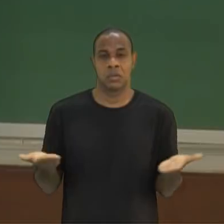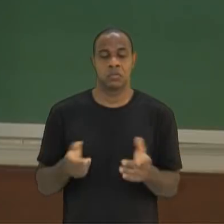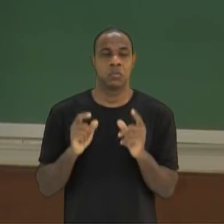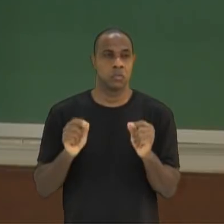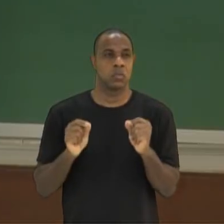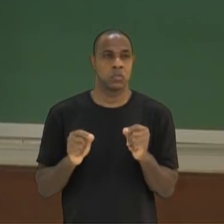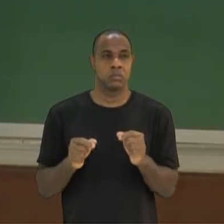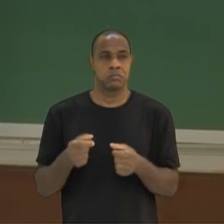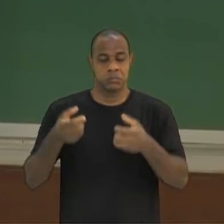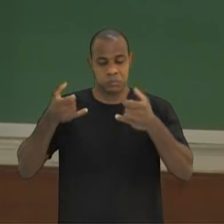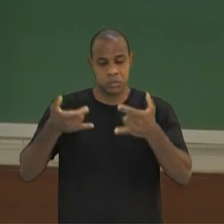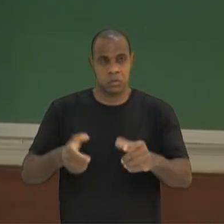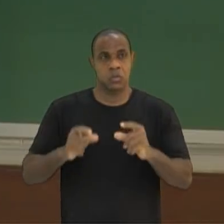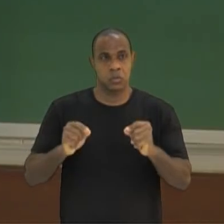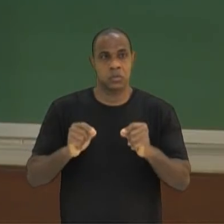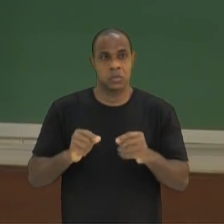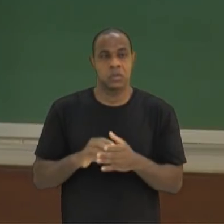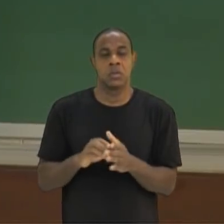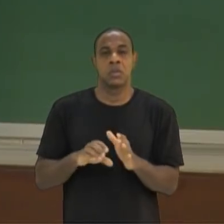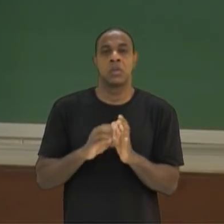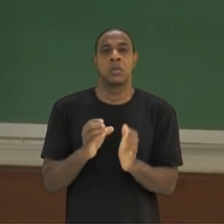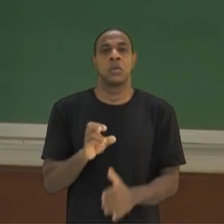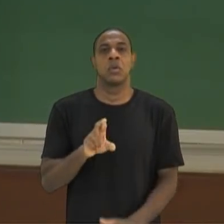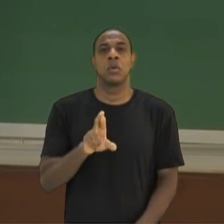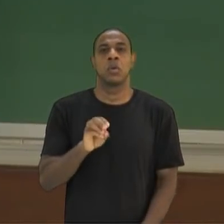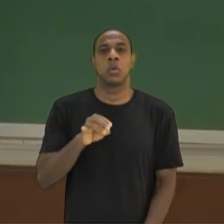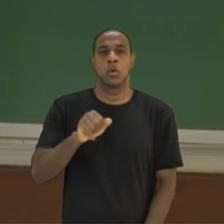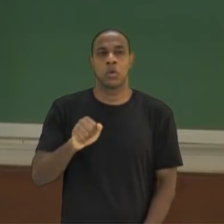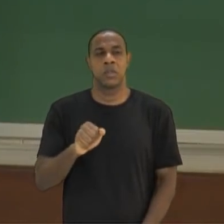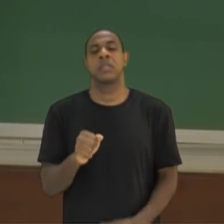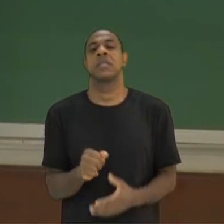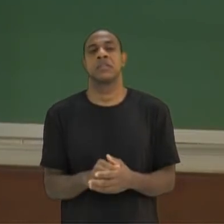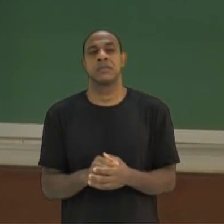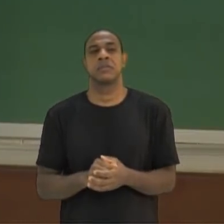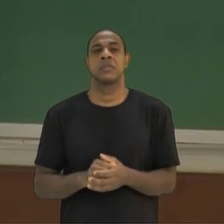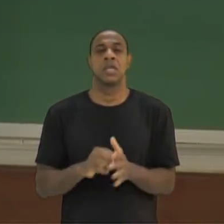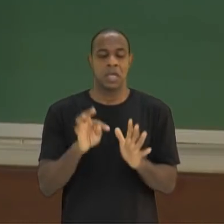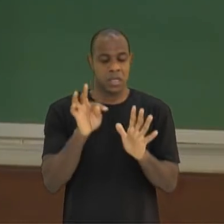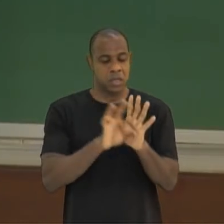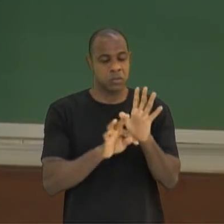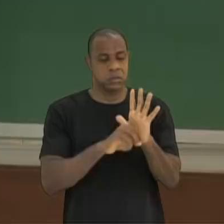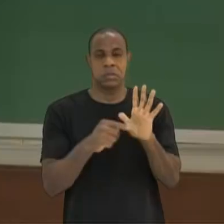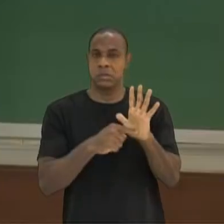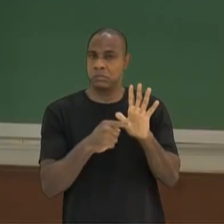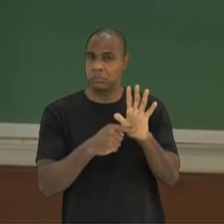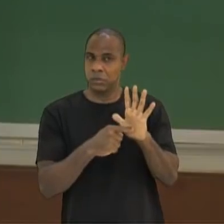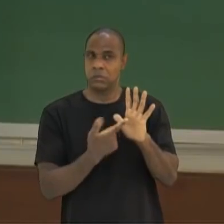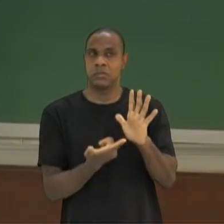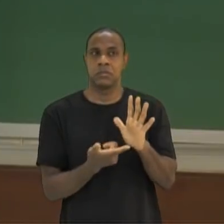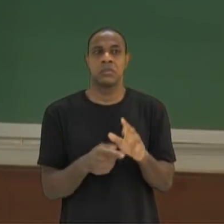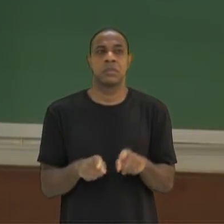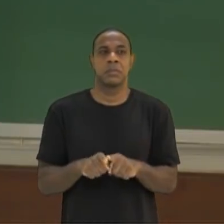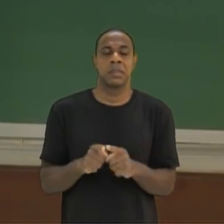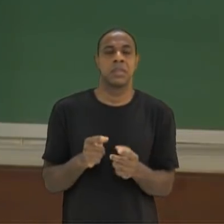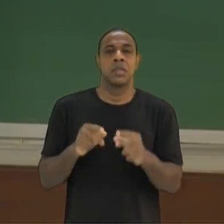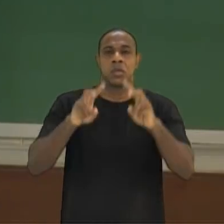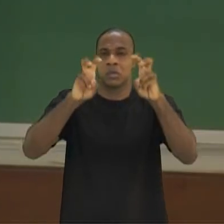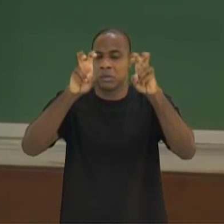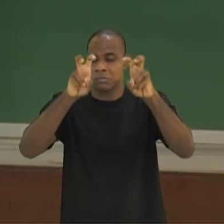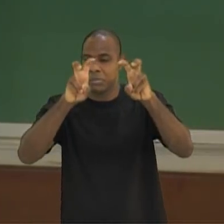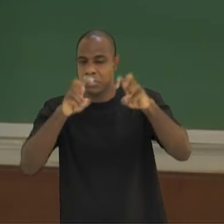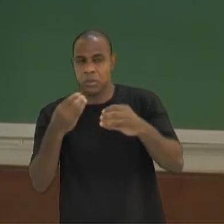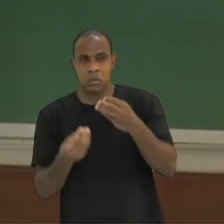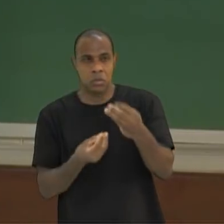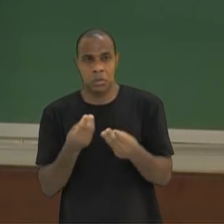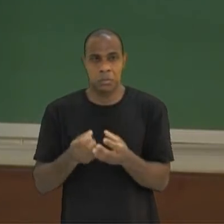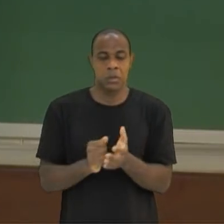gente discutiu mais um pouquinho sobre crônica, né? Fizemos comparação entre diferentes formas de tratar um mesmo assunto, classificamos algumas